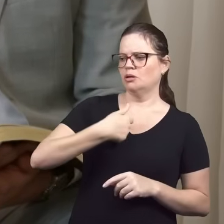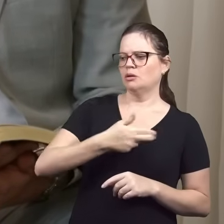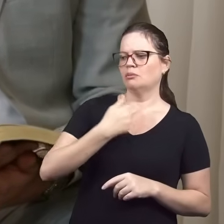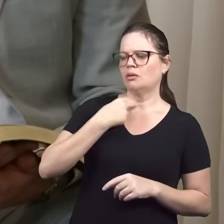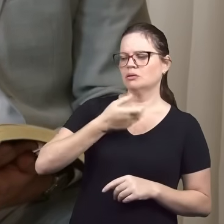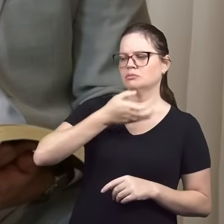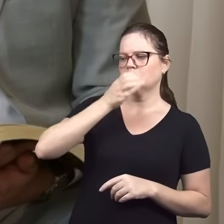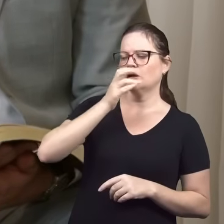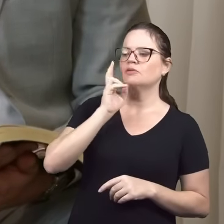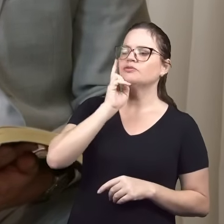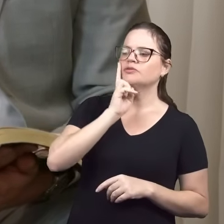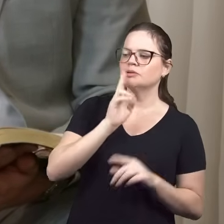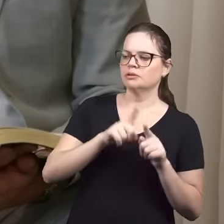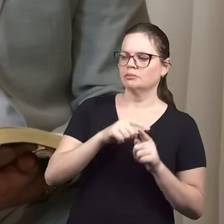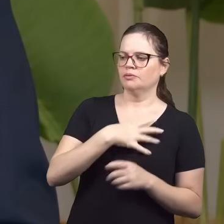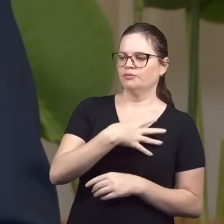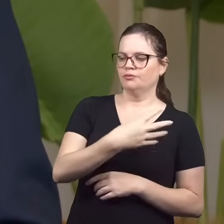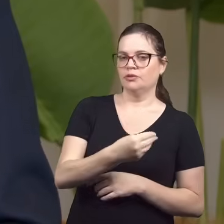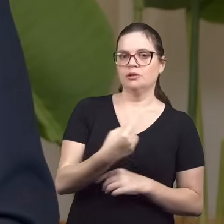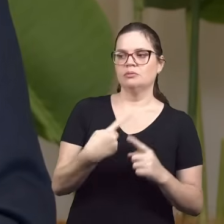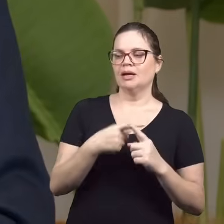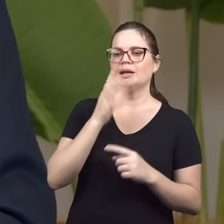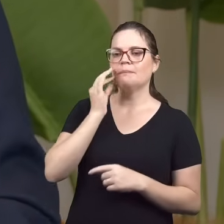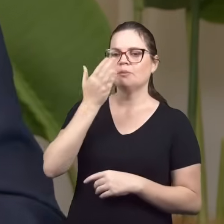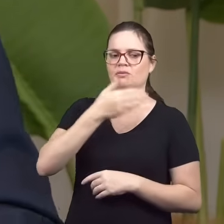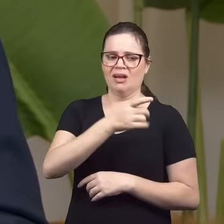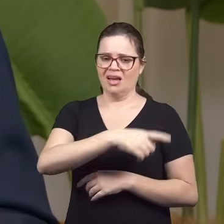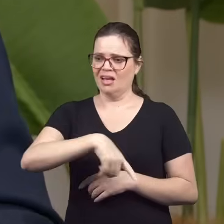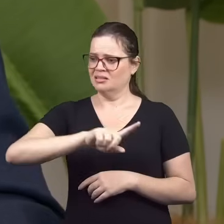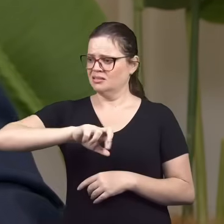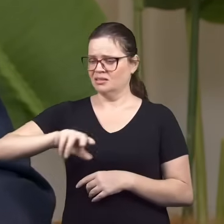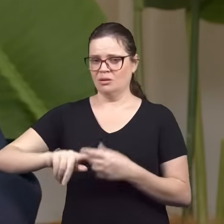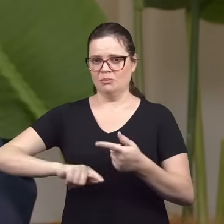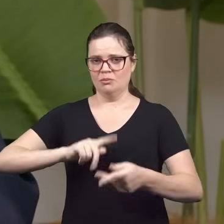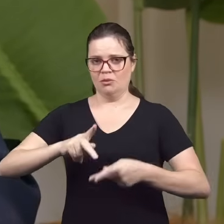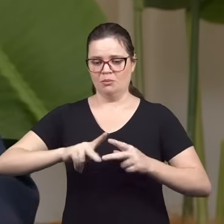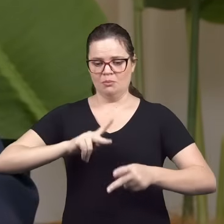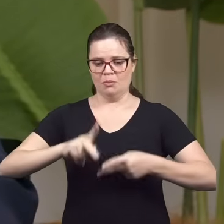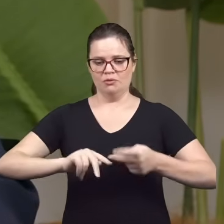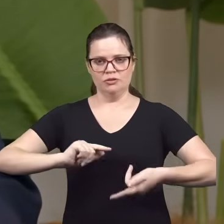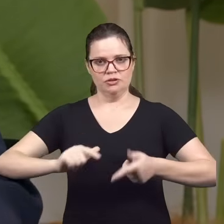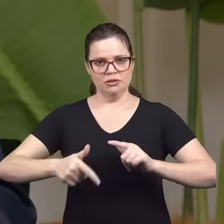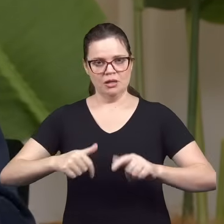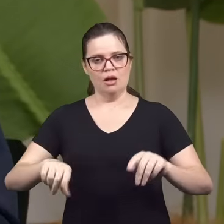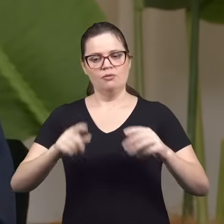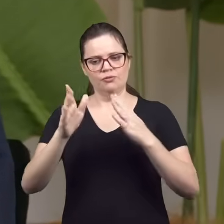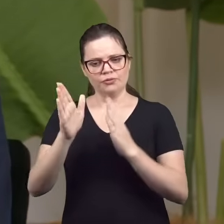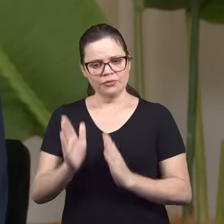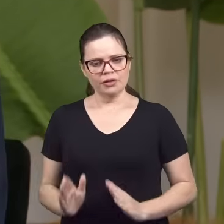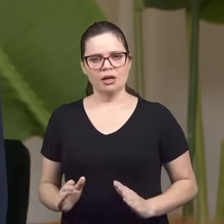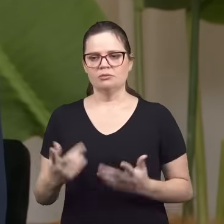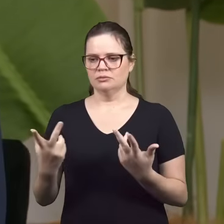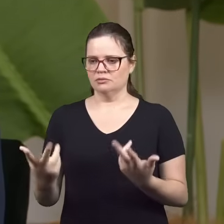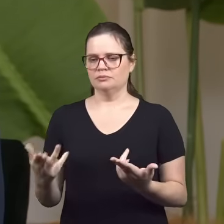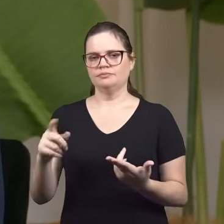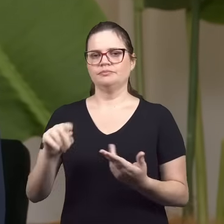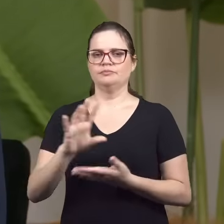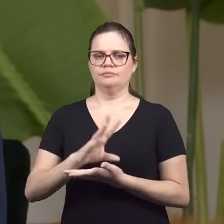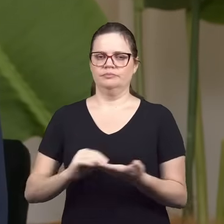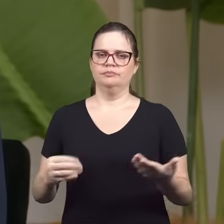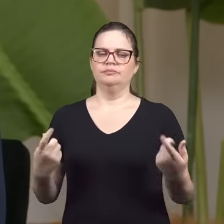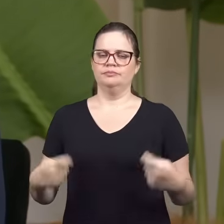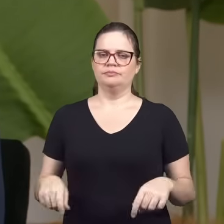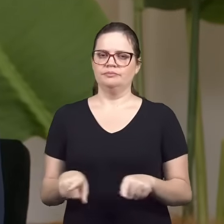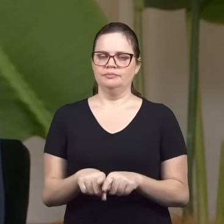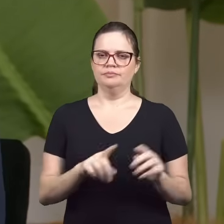diante daquela oferta do vinho. Perfeito, é isso mesmo, Wesley. Bem, queridos, não é um